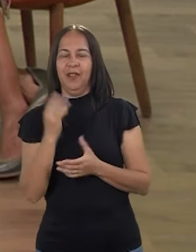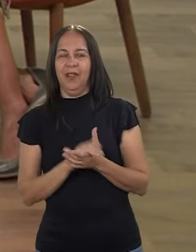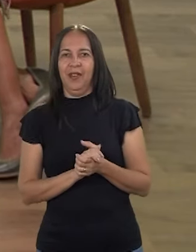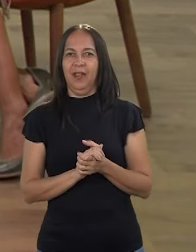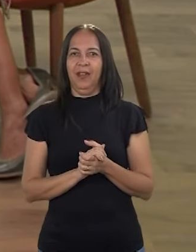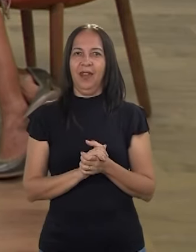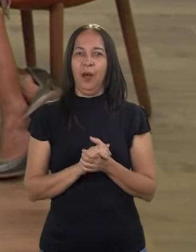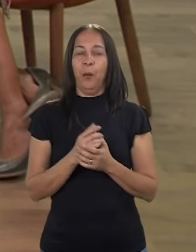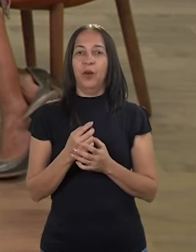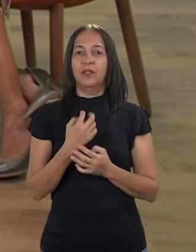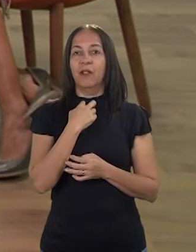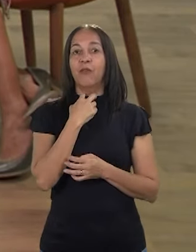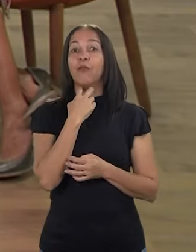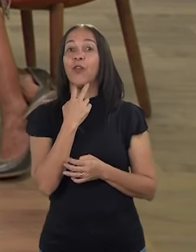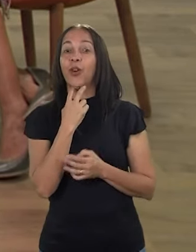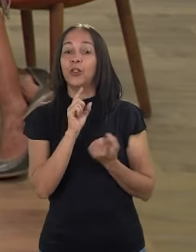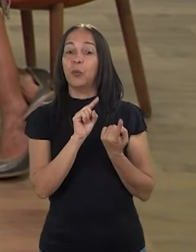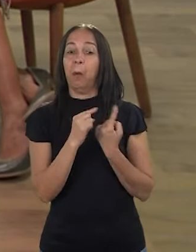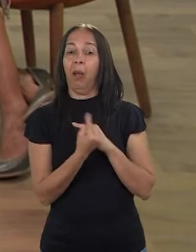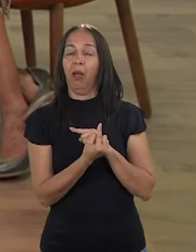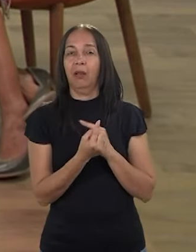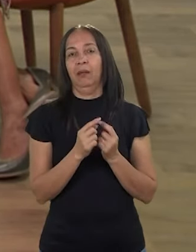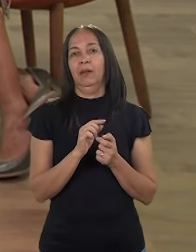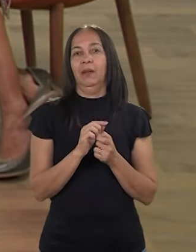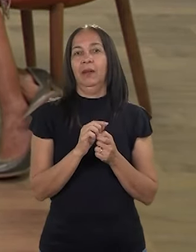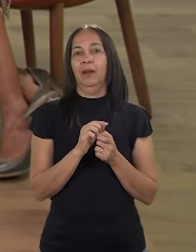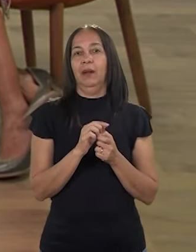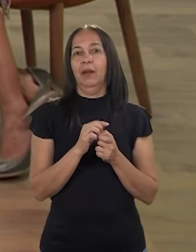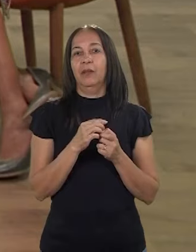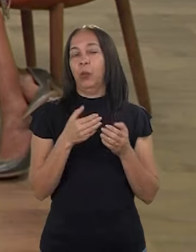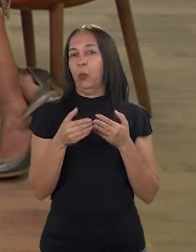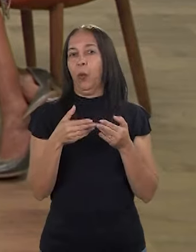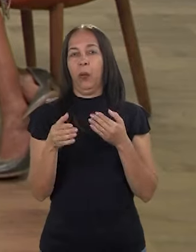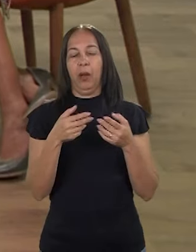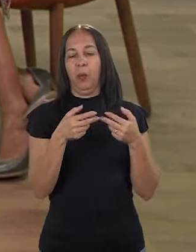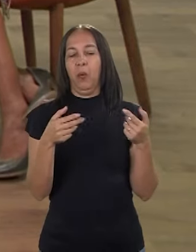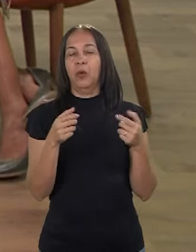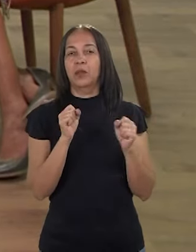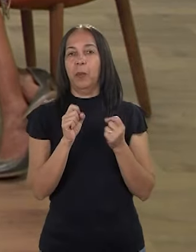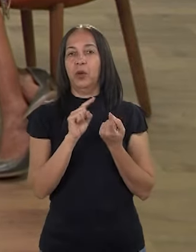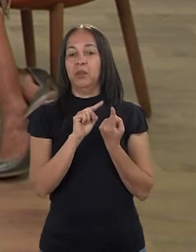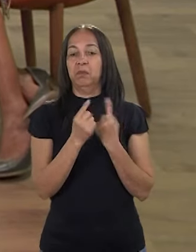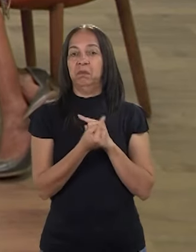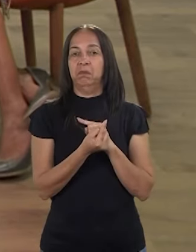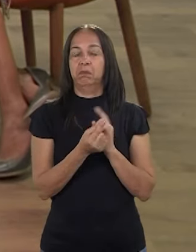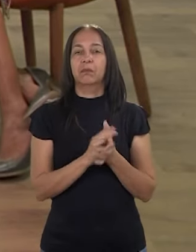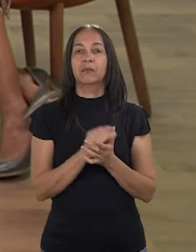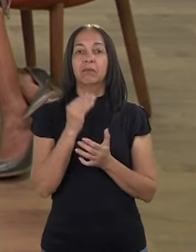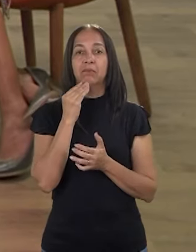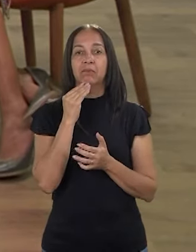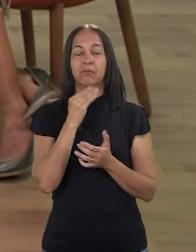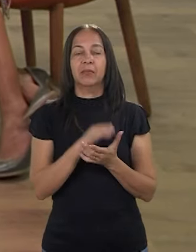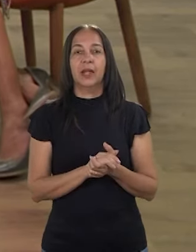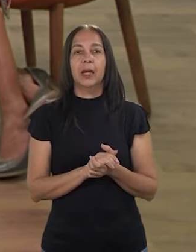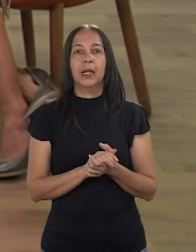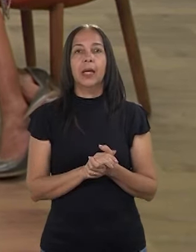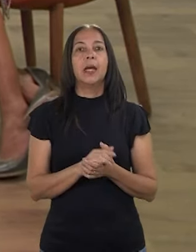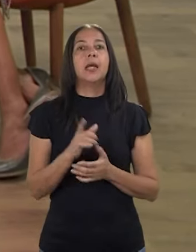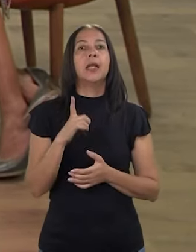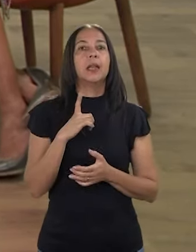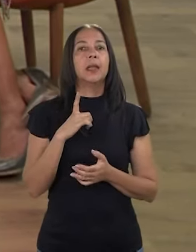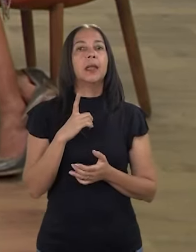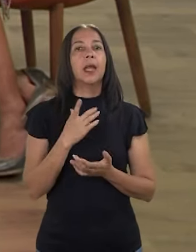uma foto de montagem seja até uma voz mesmo minha que peguem podem fazer qualquer tipo de conteúdo que não tenha sido feito por mim inclusive tem serviços que